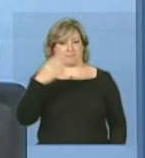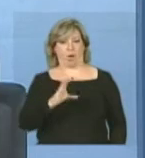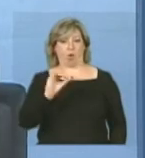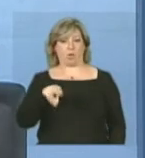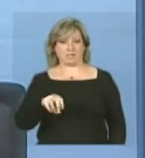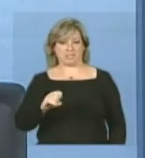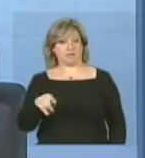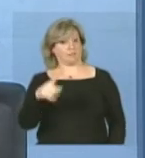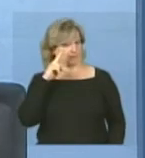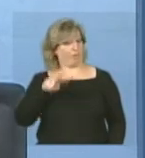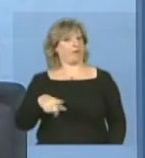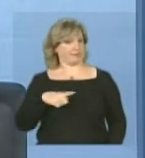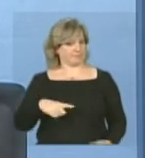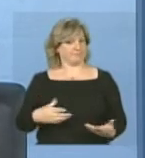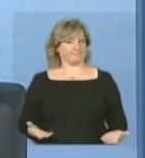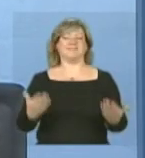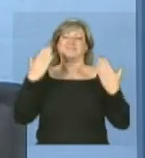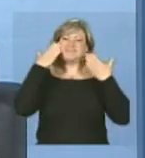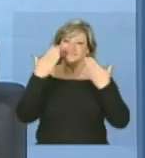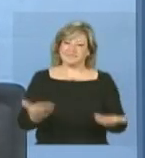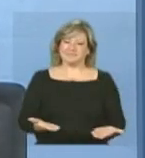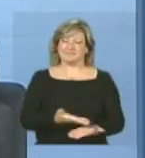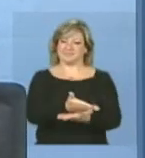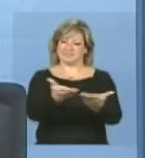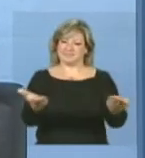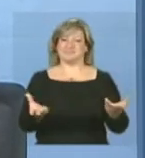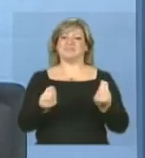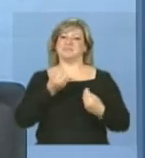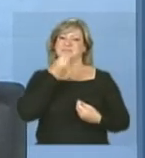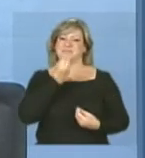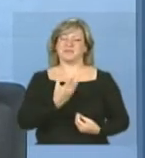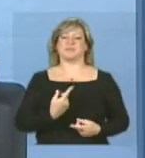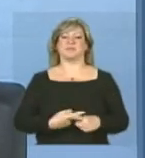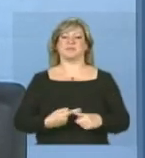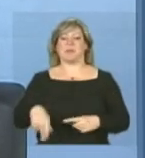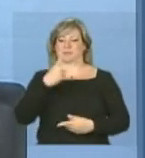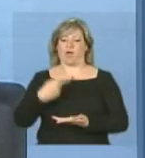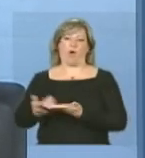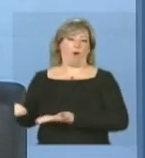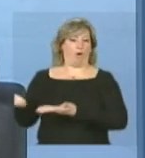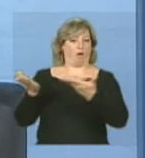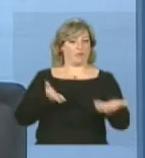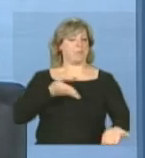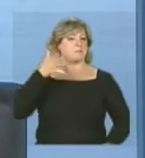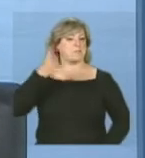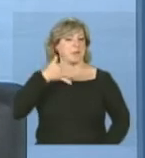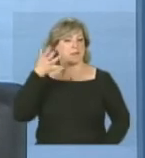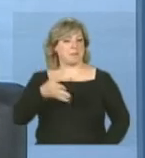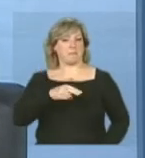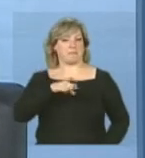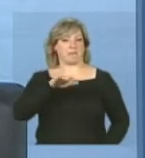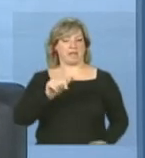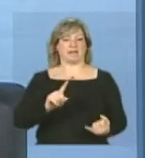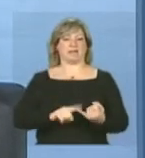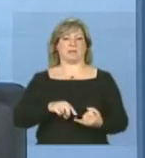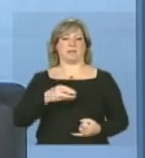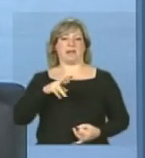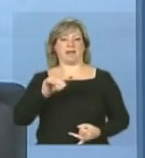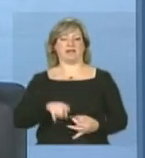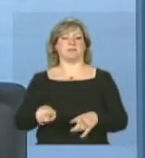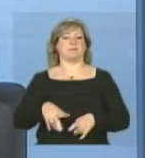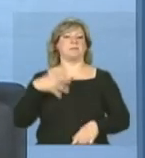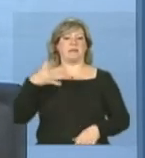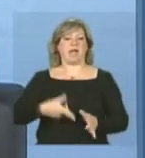www.planalto.gov.br/conceia. Fique de olho. Agradecemos gentilmente aos nossos convidados, Maia Tagaj e Maria Emília, que